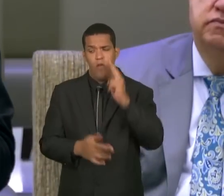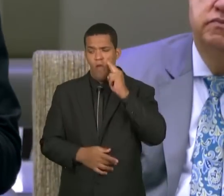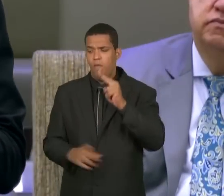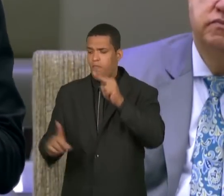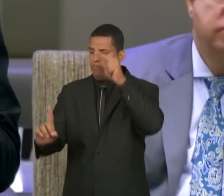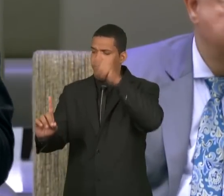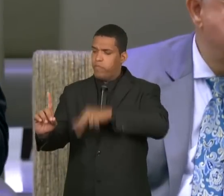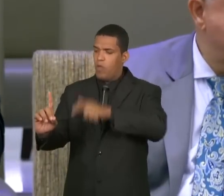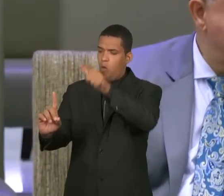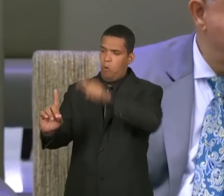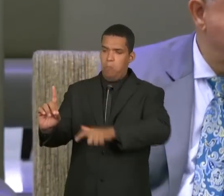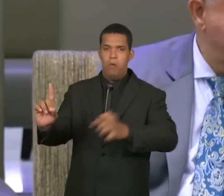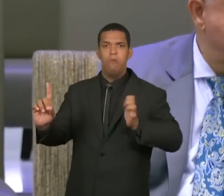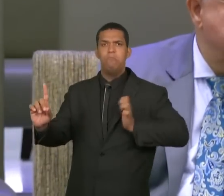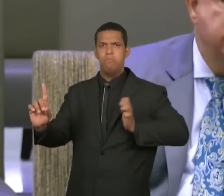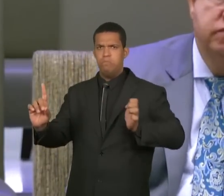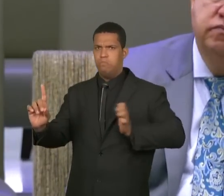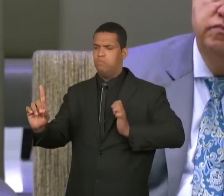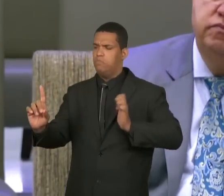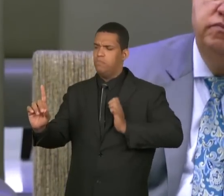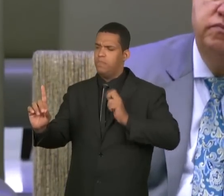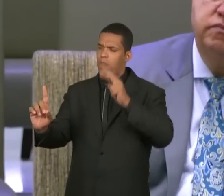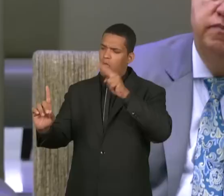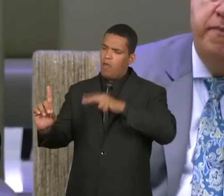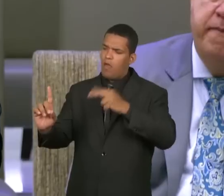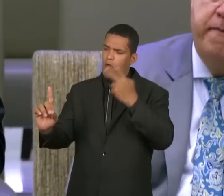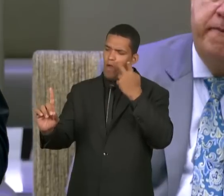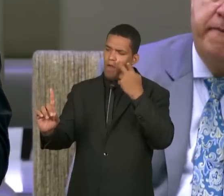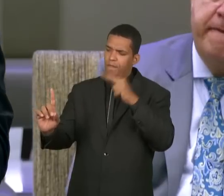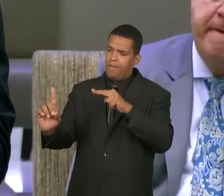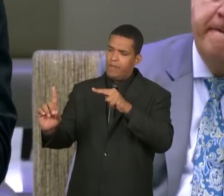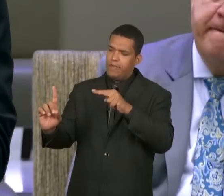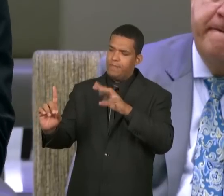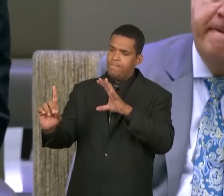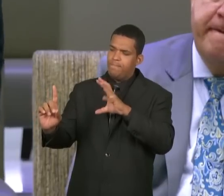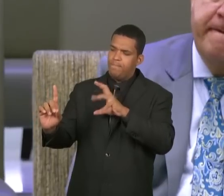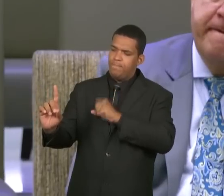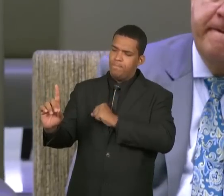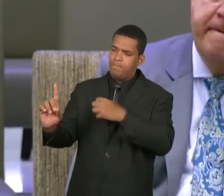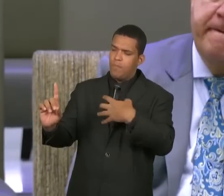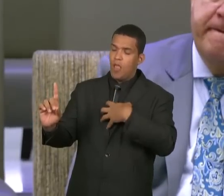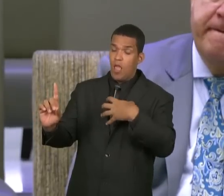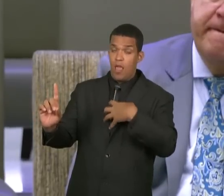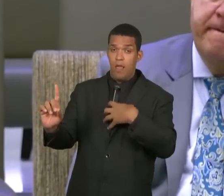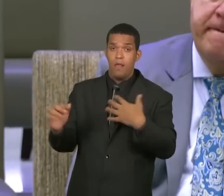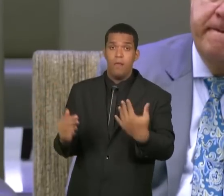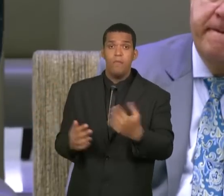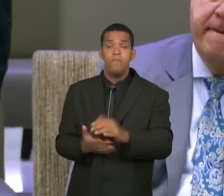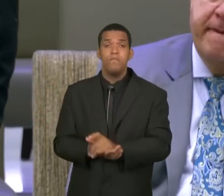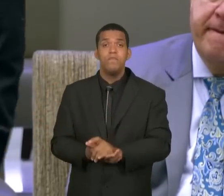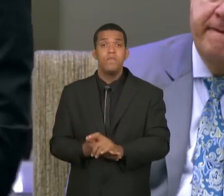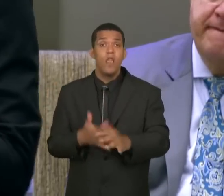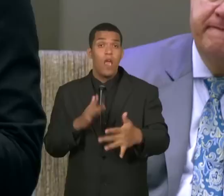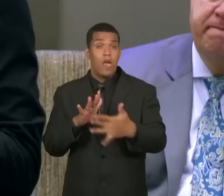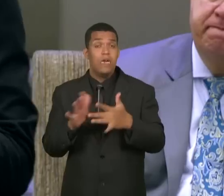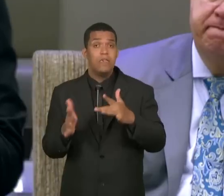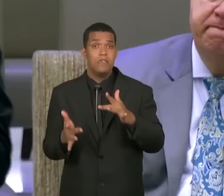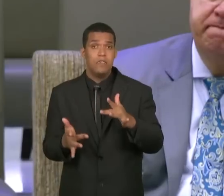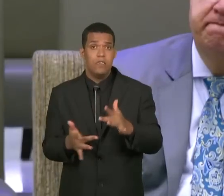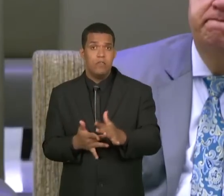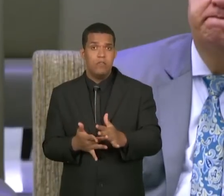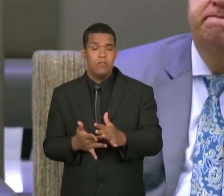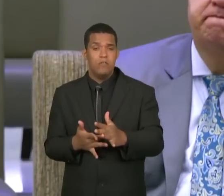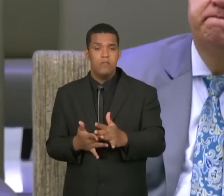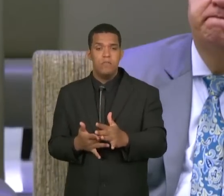Jovem Rico com um olhar de amor e neste olhar Jesus revelou